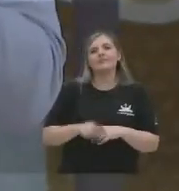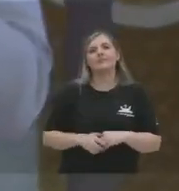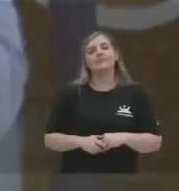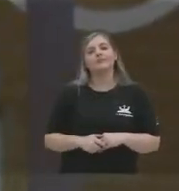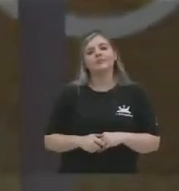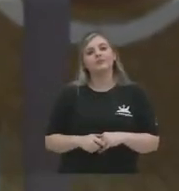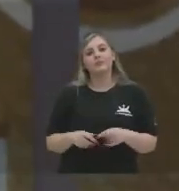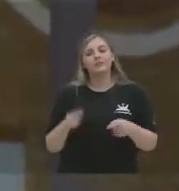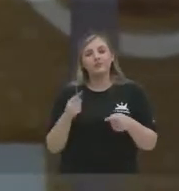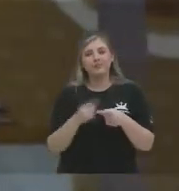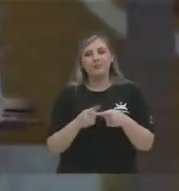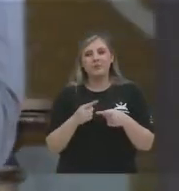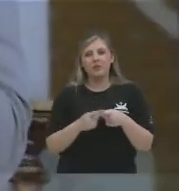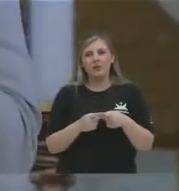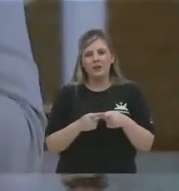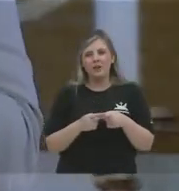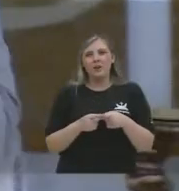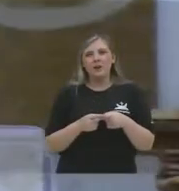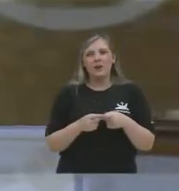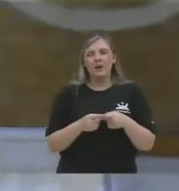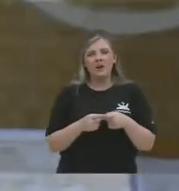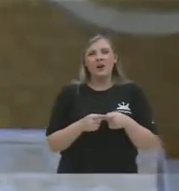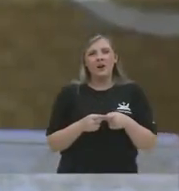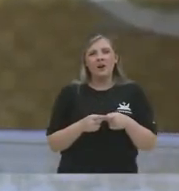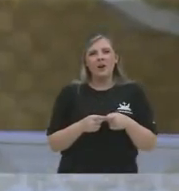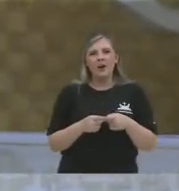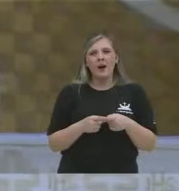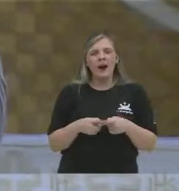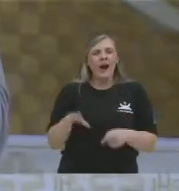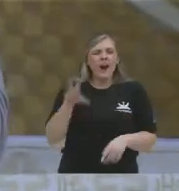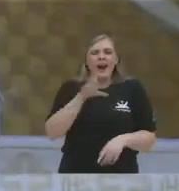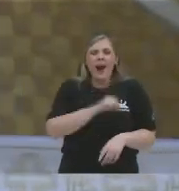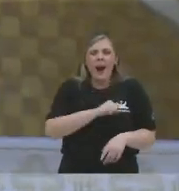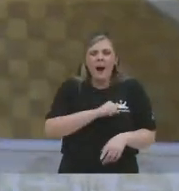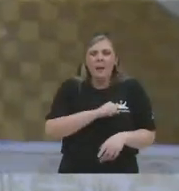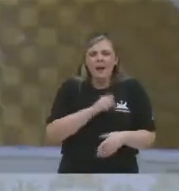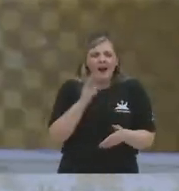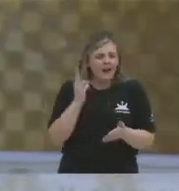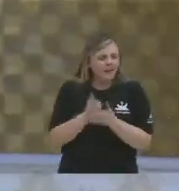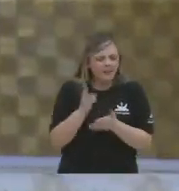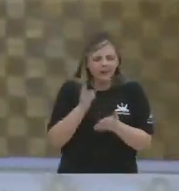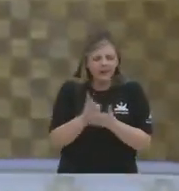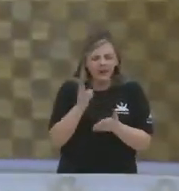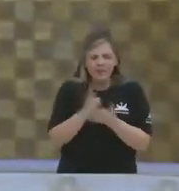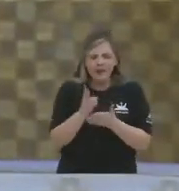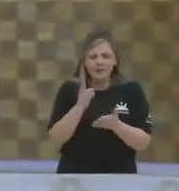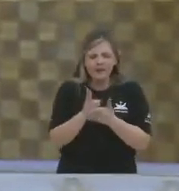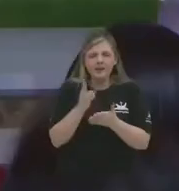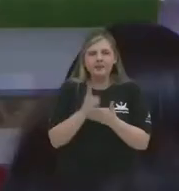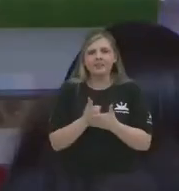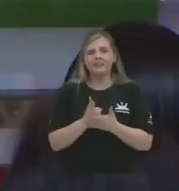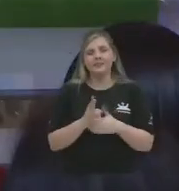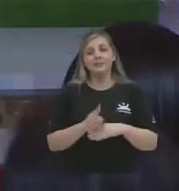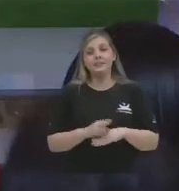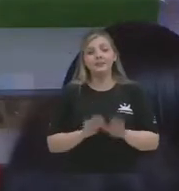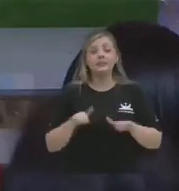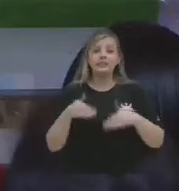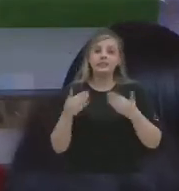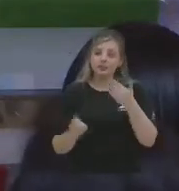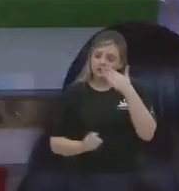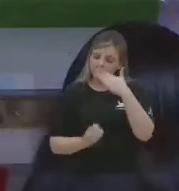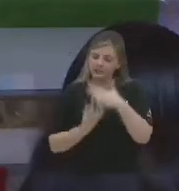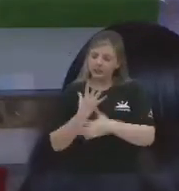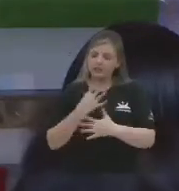Porque a atividade dele consiste em amar o tempo todo. Então Ele cria o